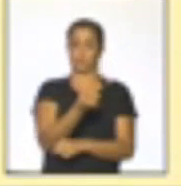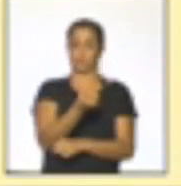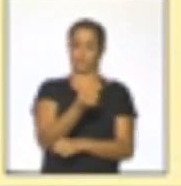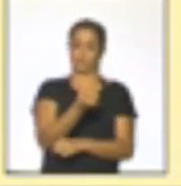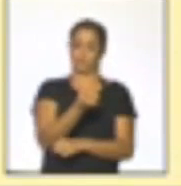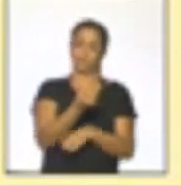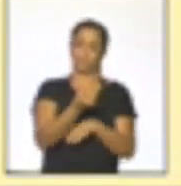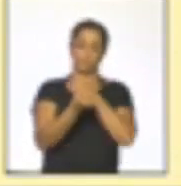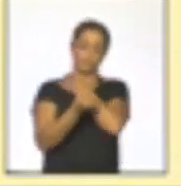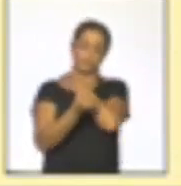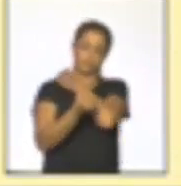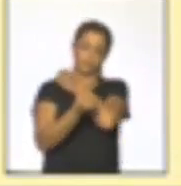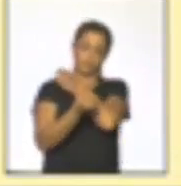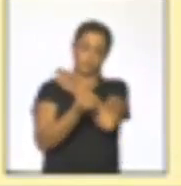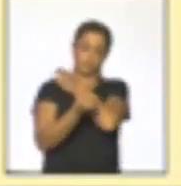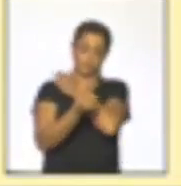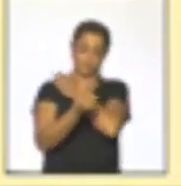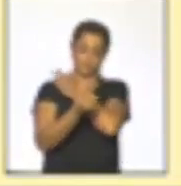6.